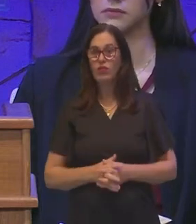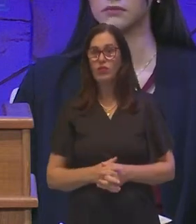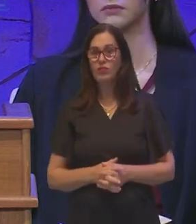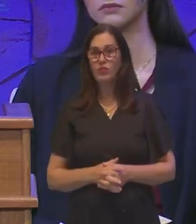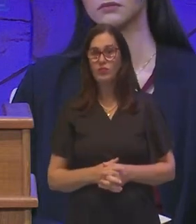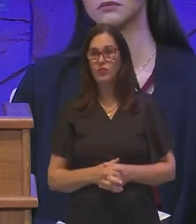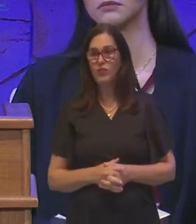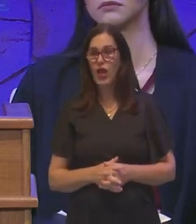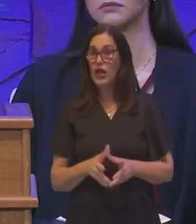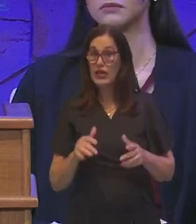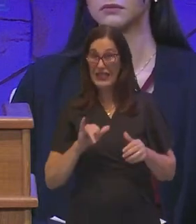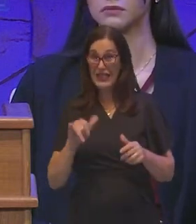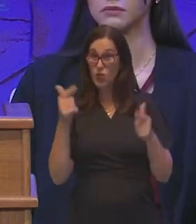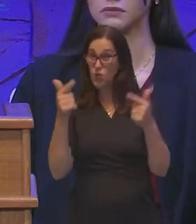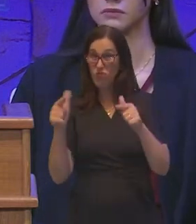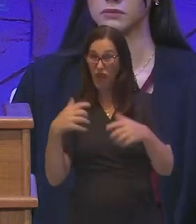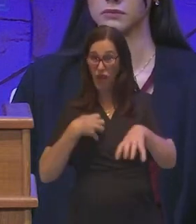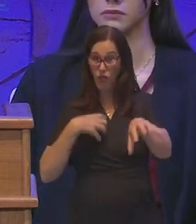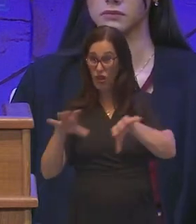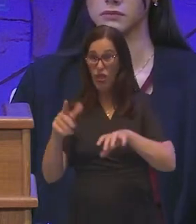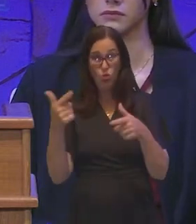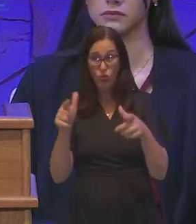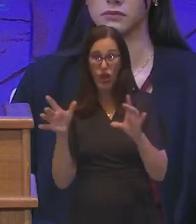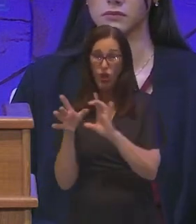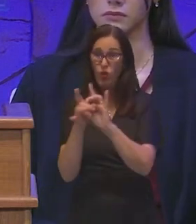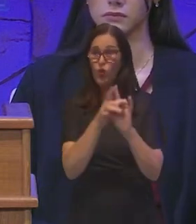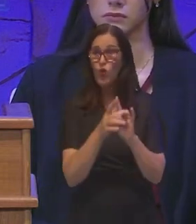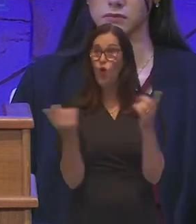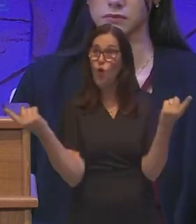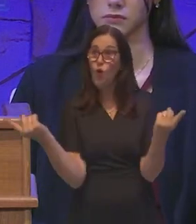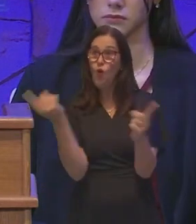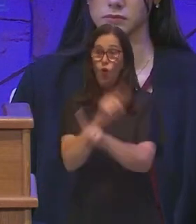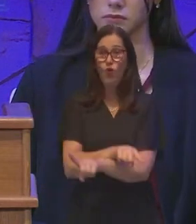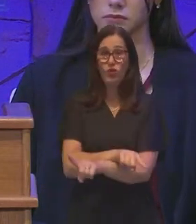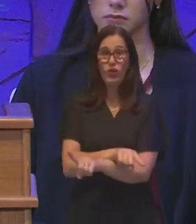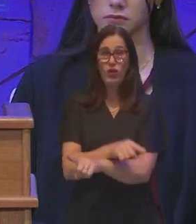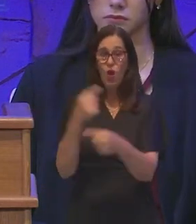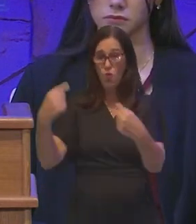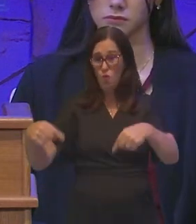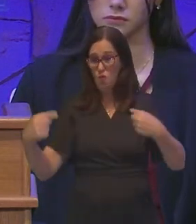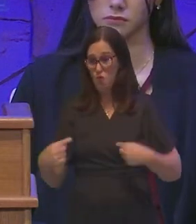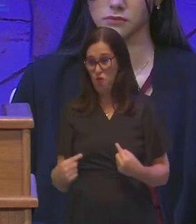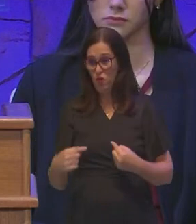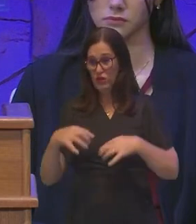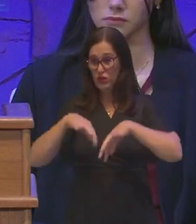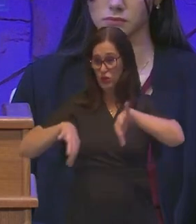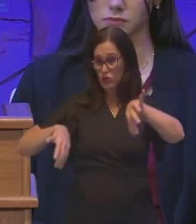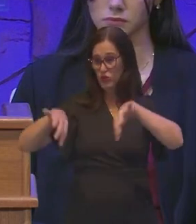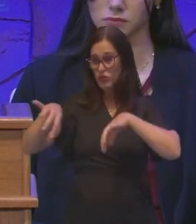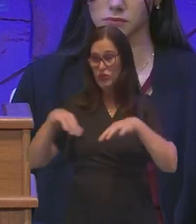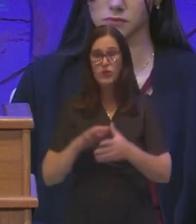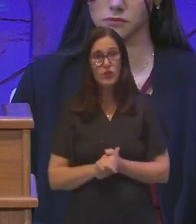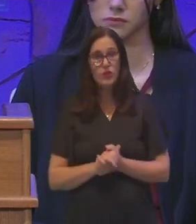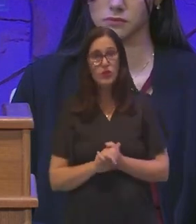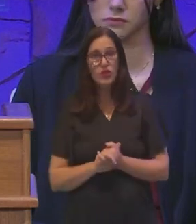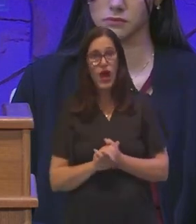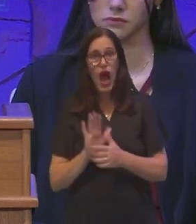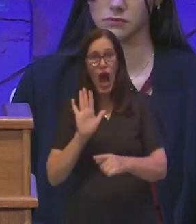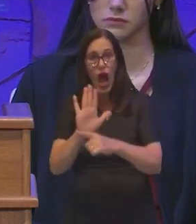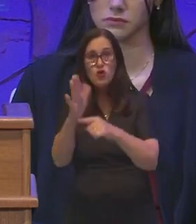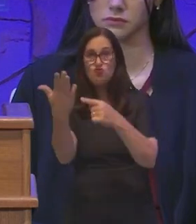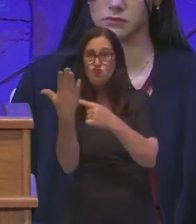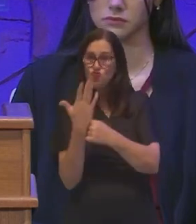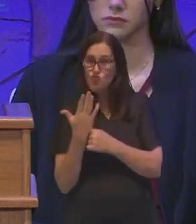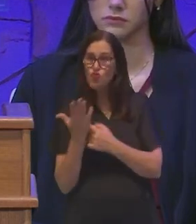Sem empatia não há unidade. Pelo contrário, a diversidade, a divisão. Cooperação é